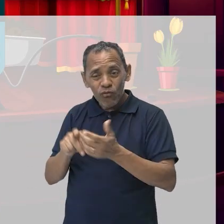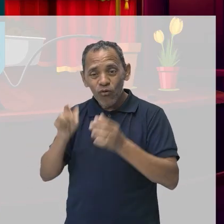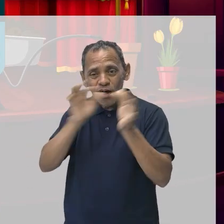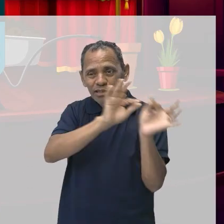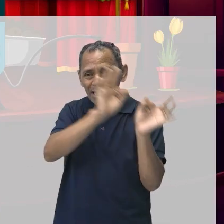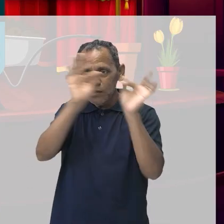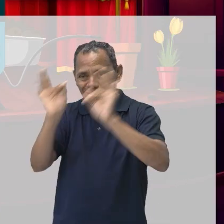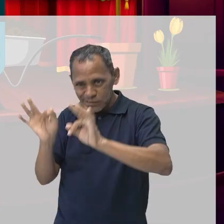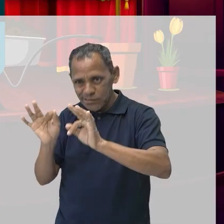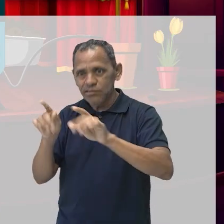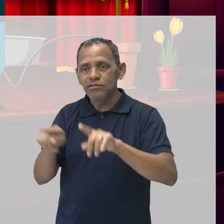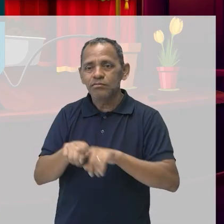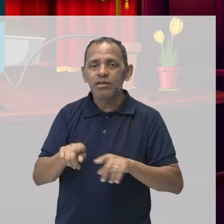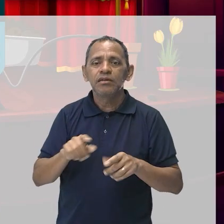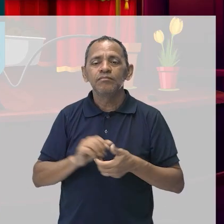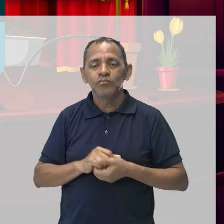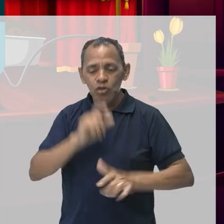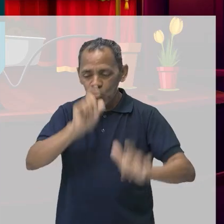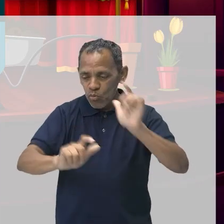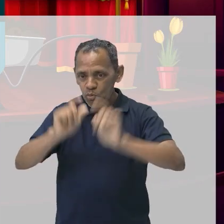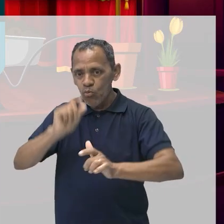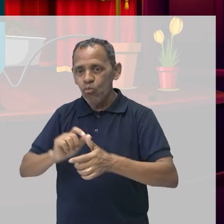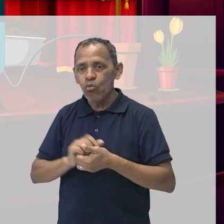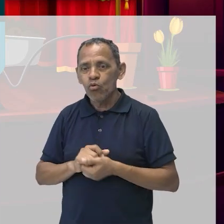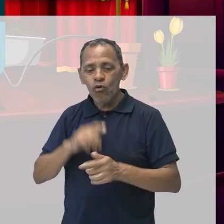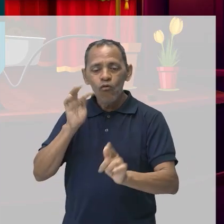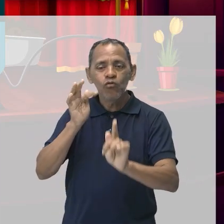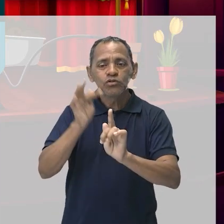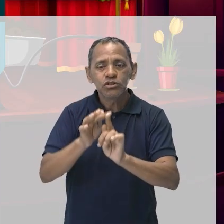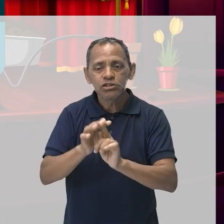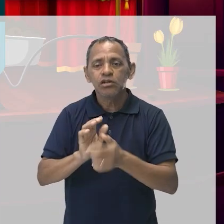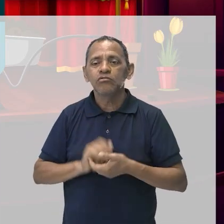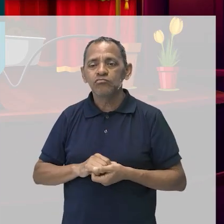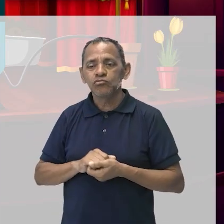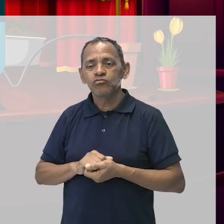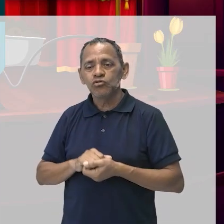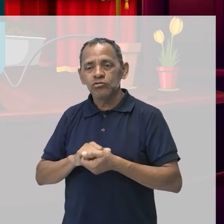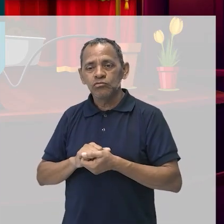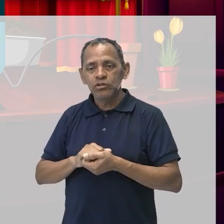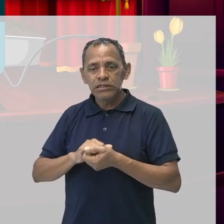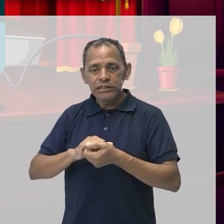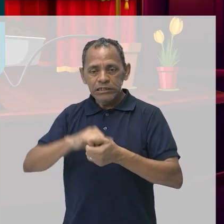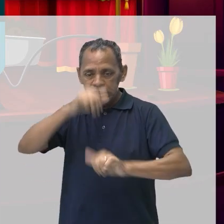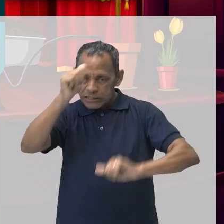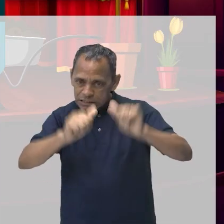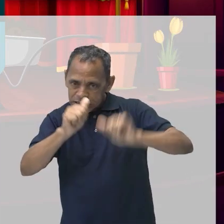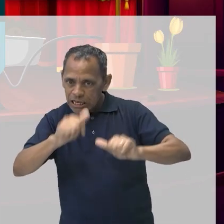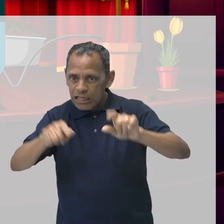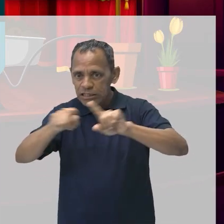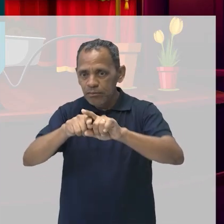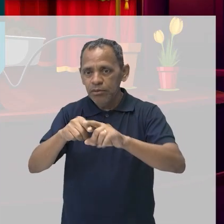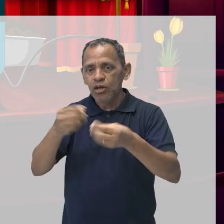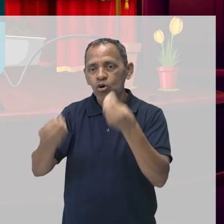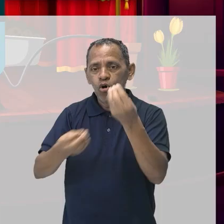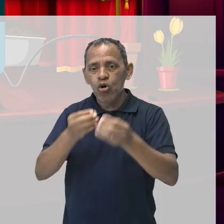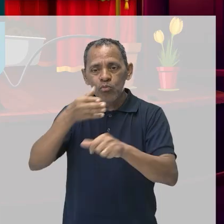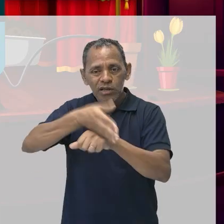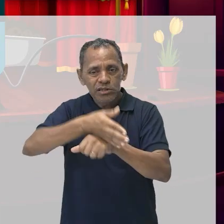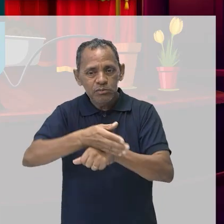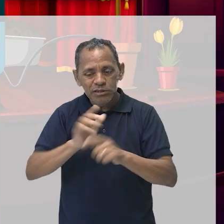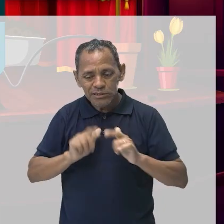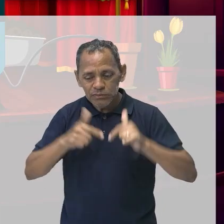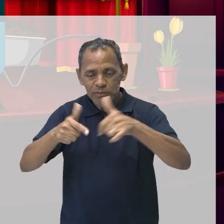que assiste a peça, sua função é observar, interpretar a obra apresentada, participando ativamente